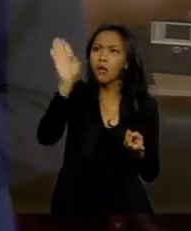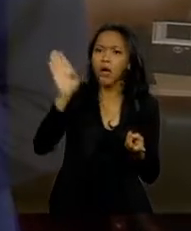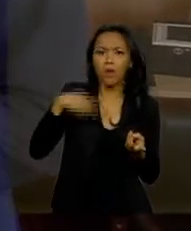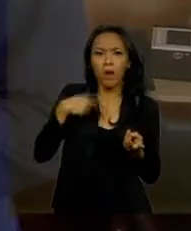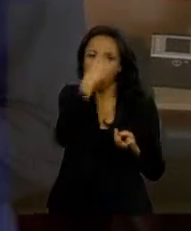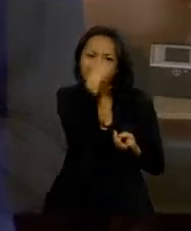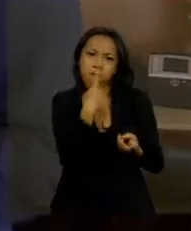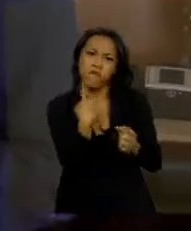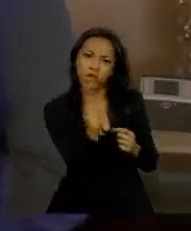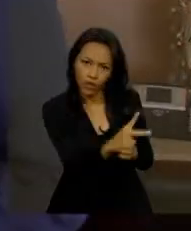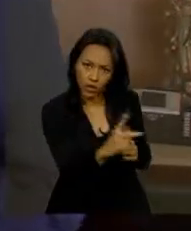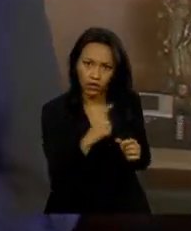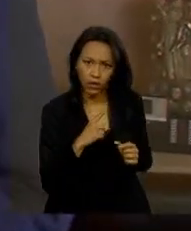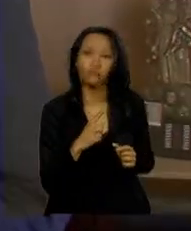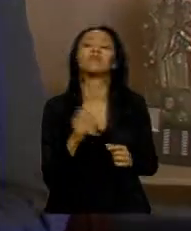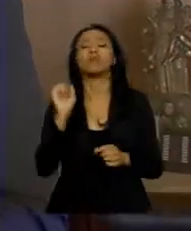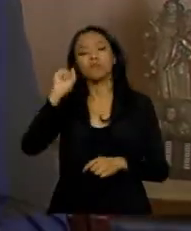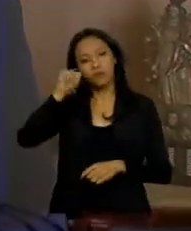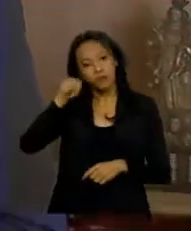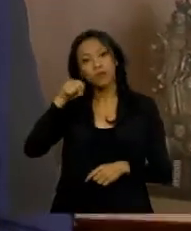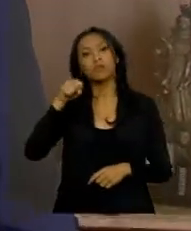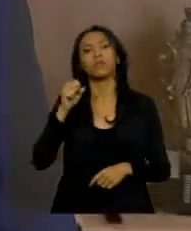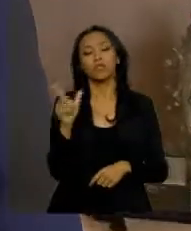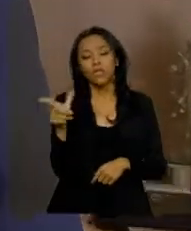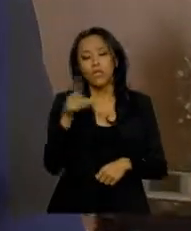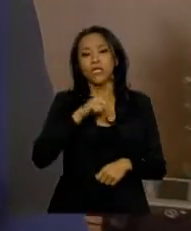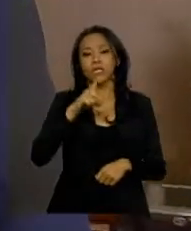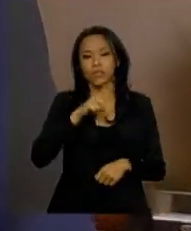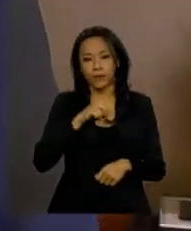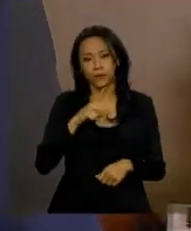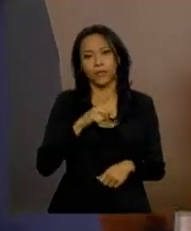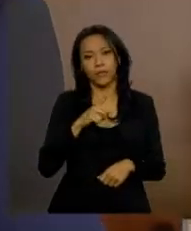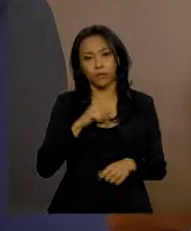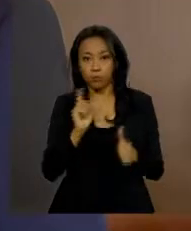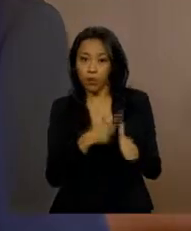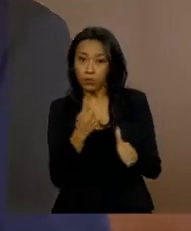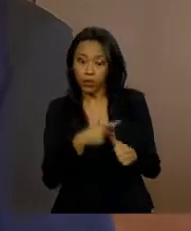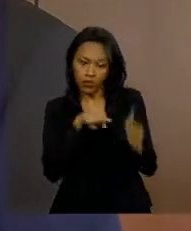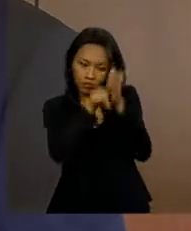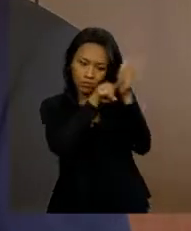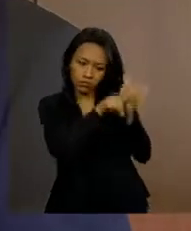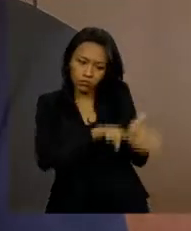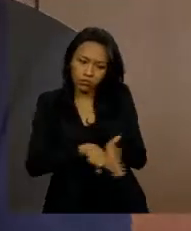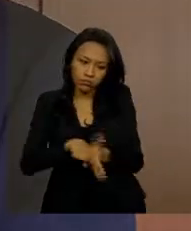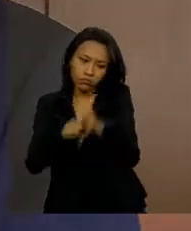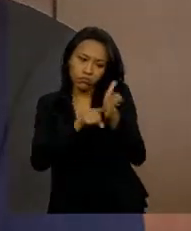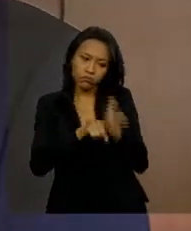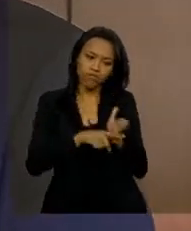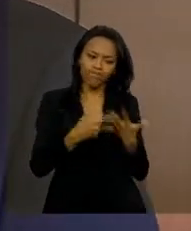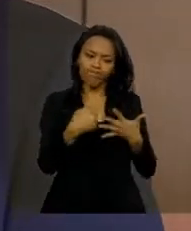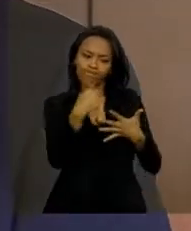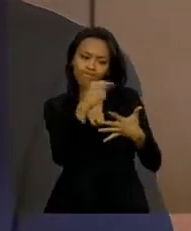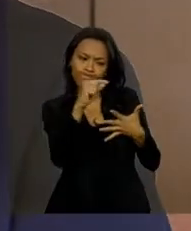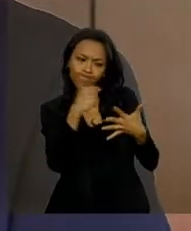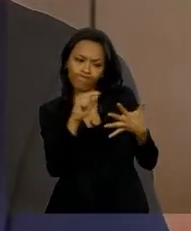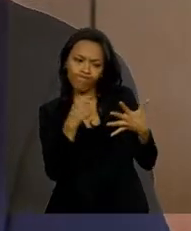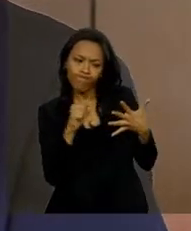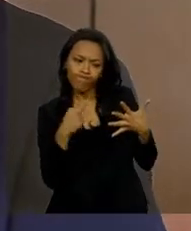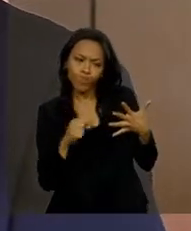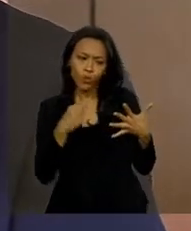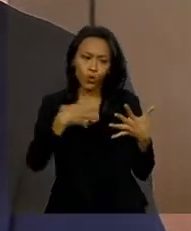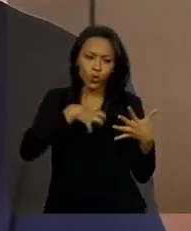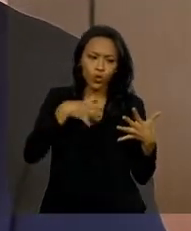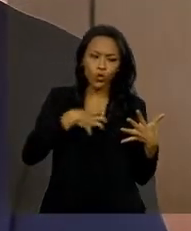com o perfil dele sim nós verificamos se faz um estudo uma pesquisa se verifica qual a aptidão